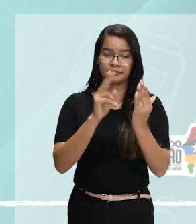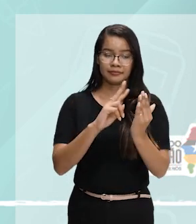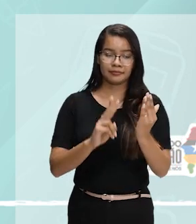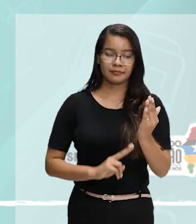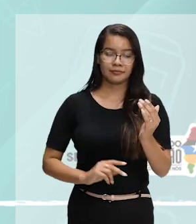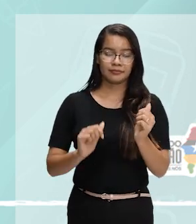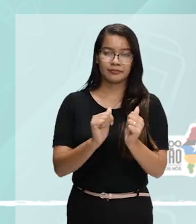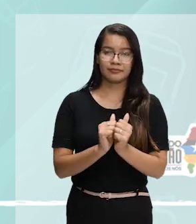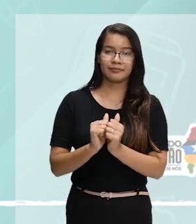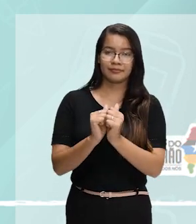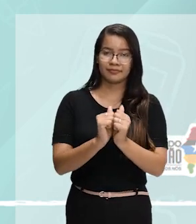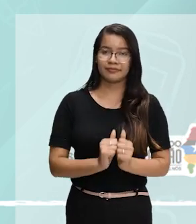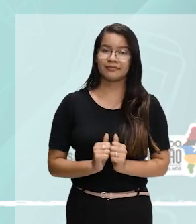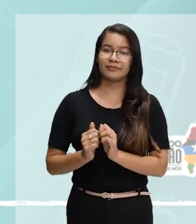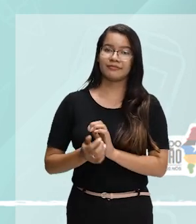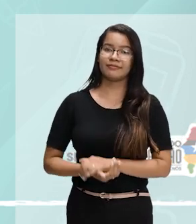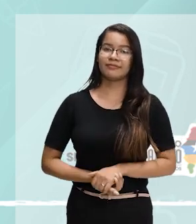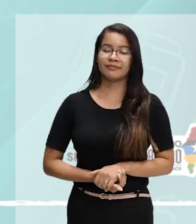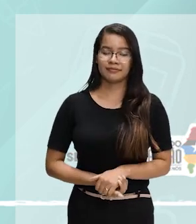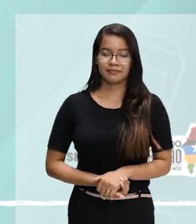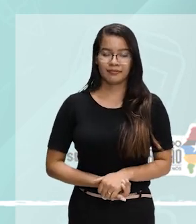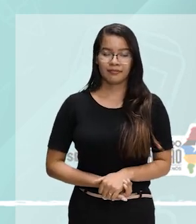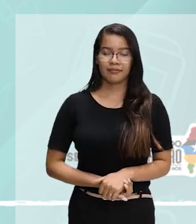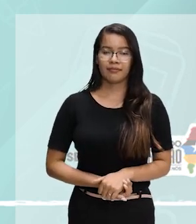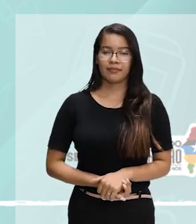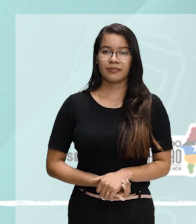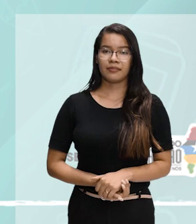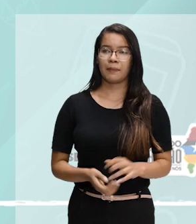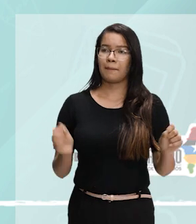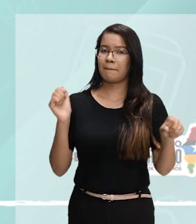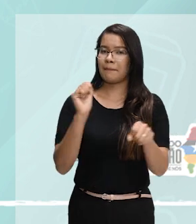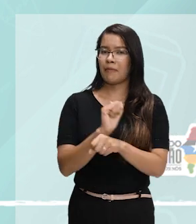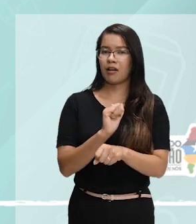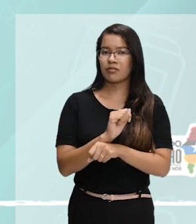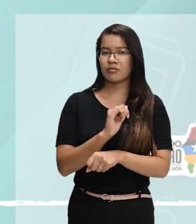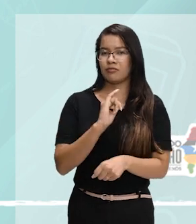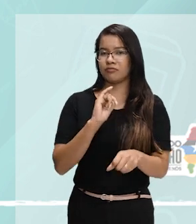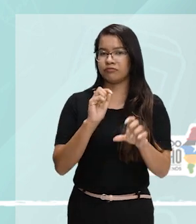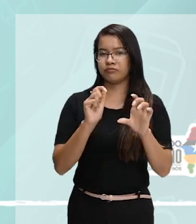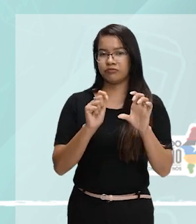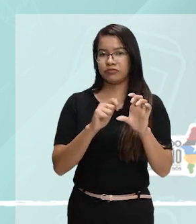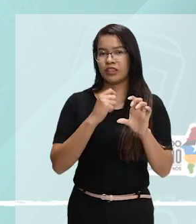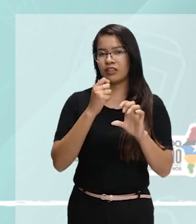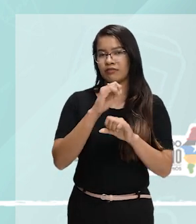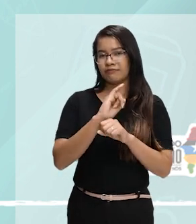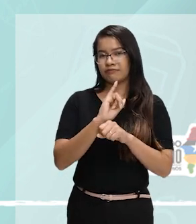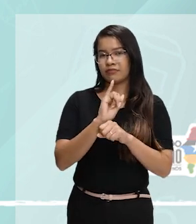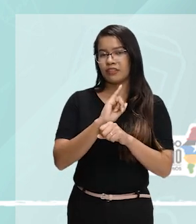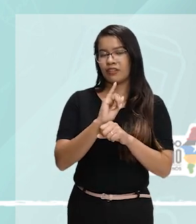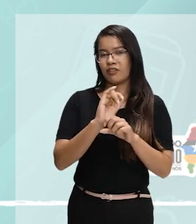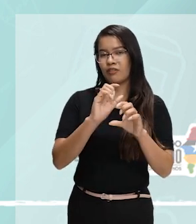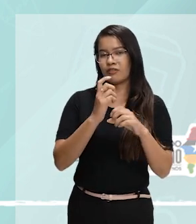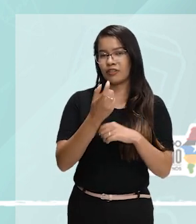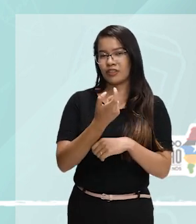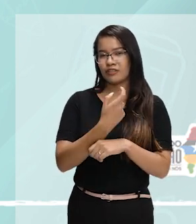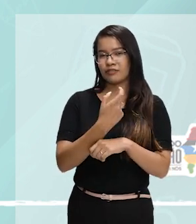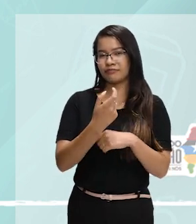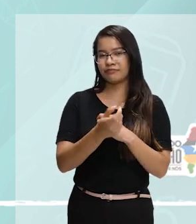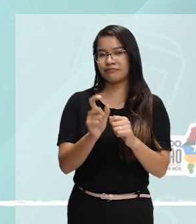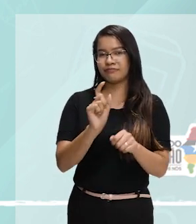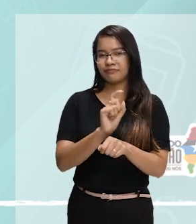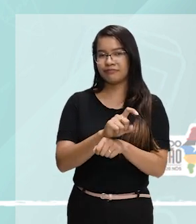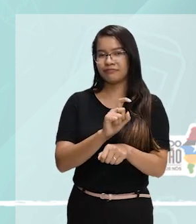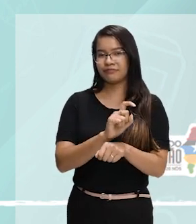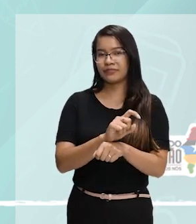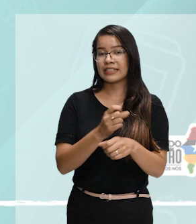fazendo a leitura e vocês vão marcando, dá uma pausa aí no vídeo, se vocês não estiverem assistindo ao vivo, tá? Olha